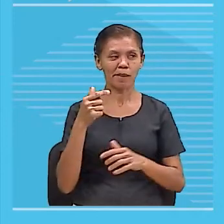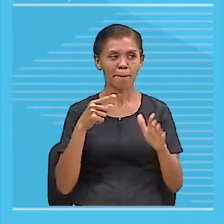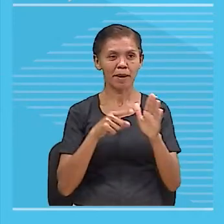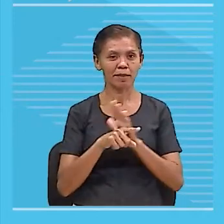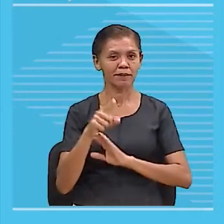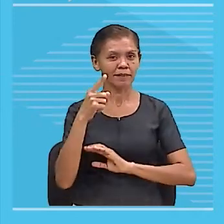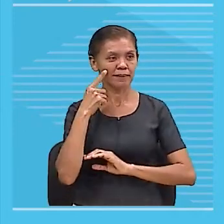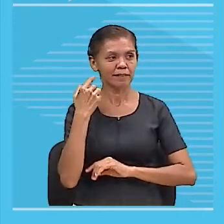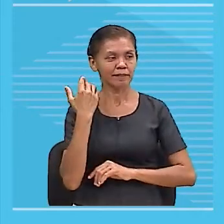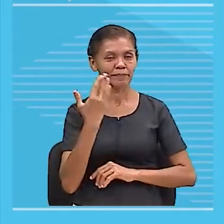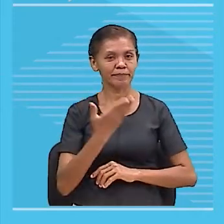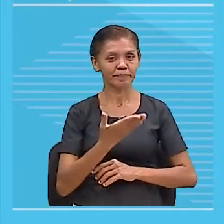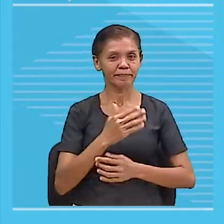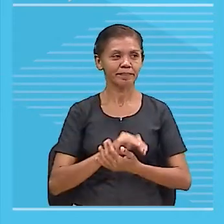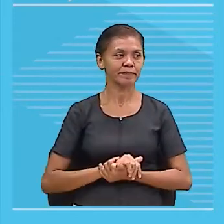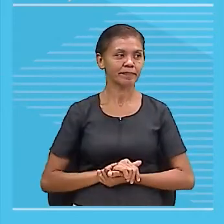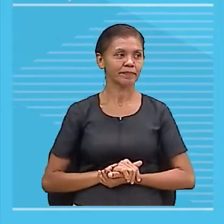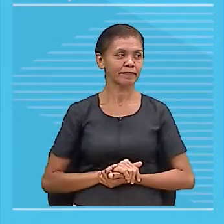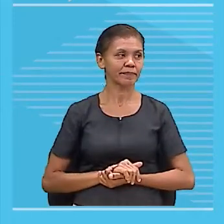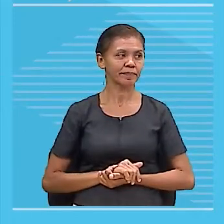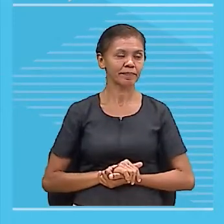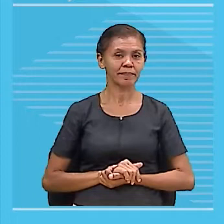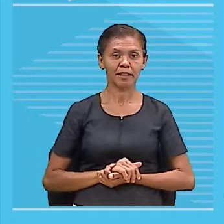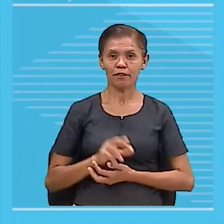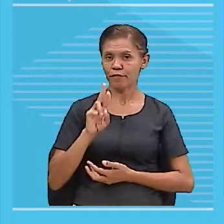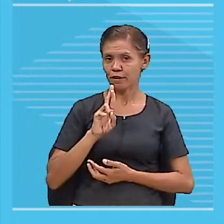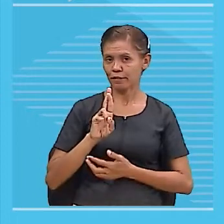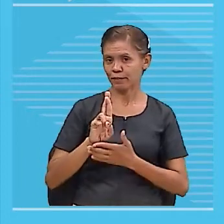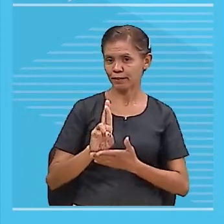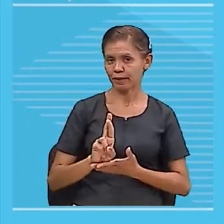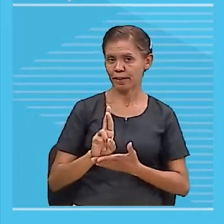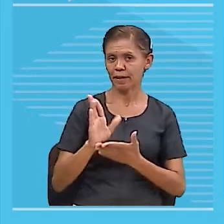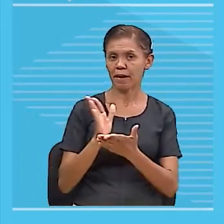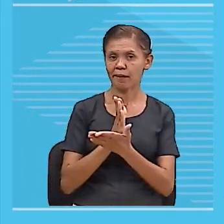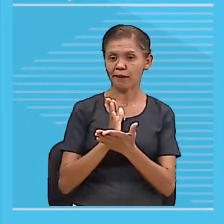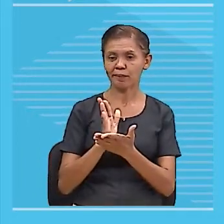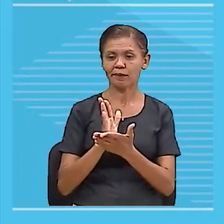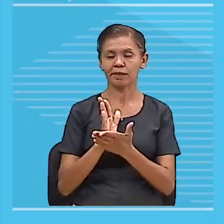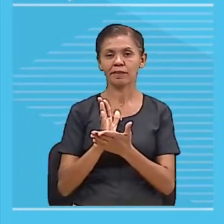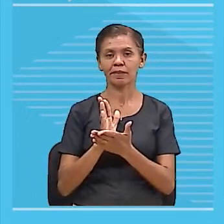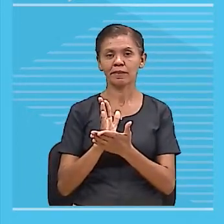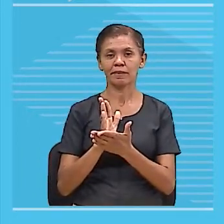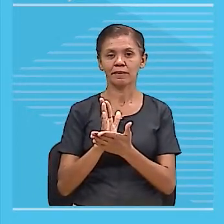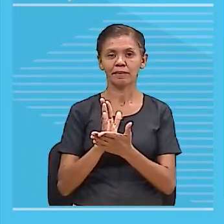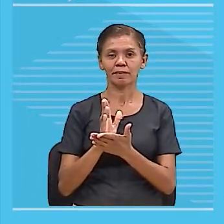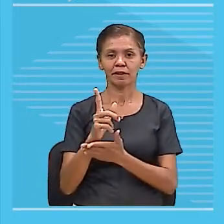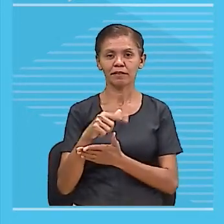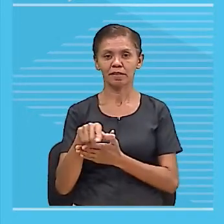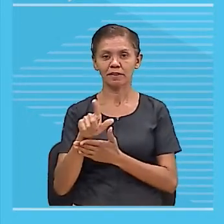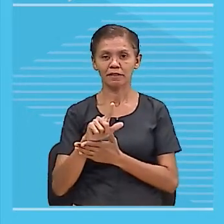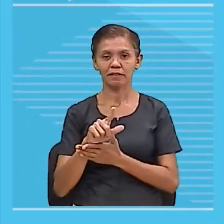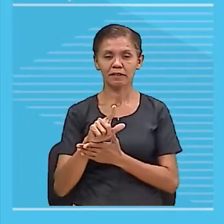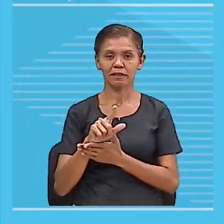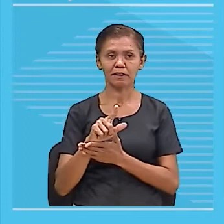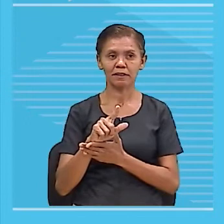tela. Vou responder para vocês, responder algumas questões, para que você possa ver como é que a